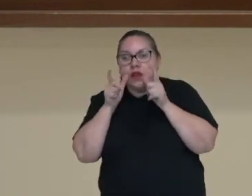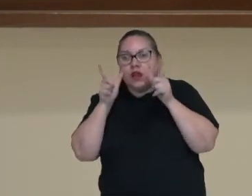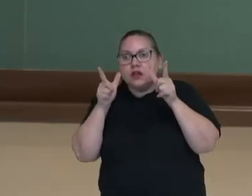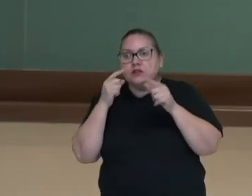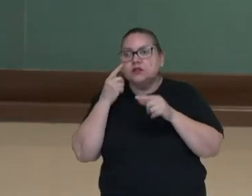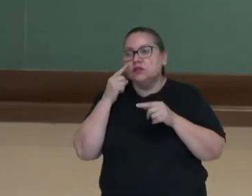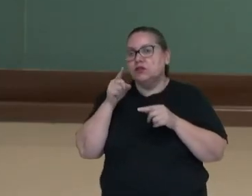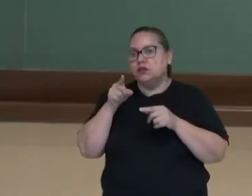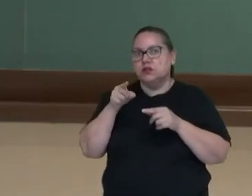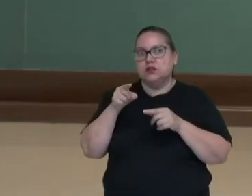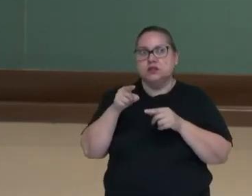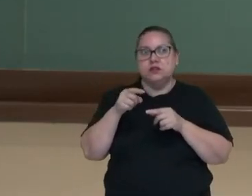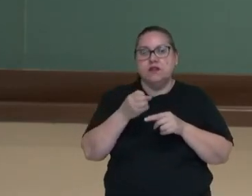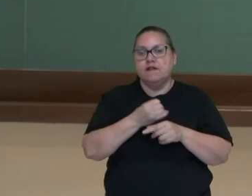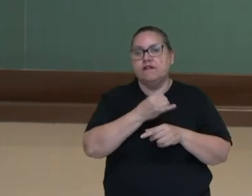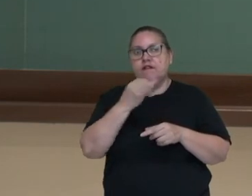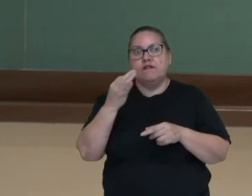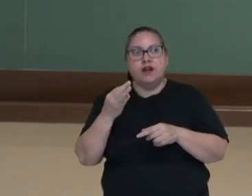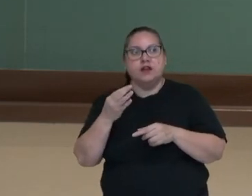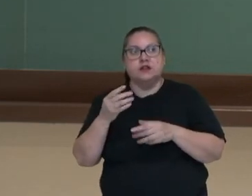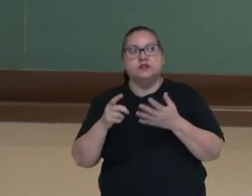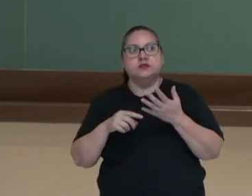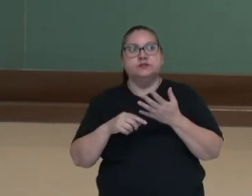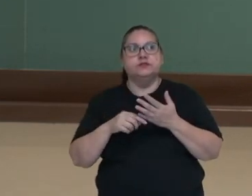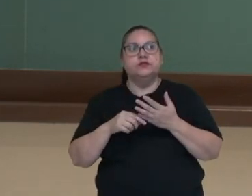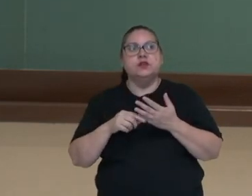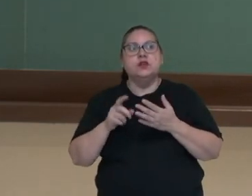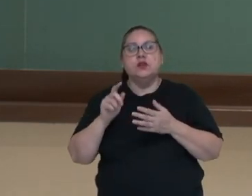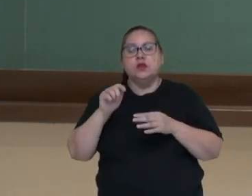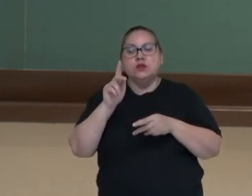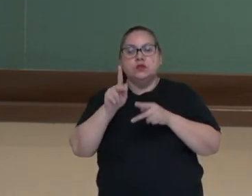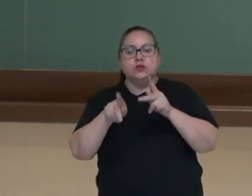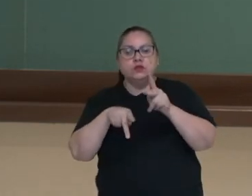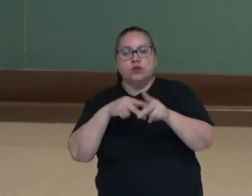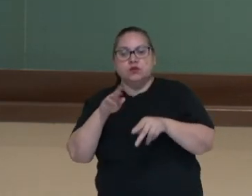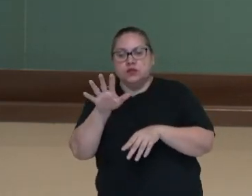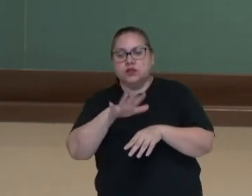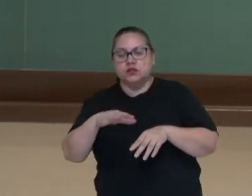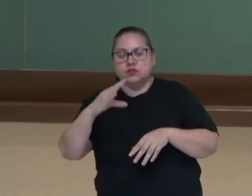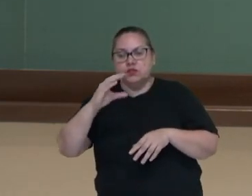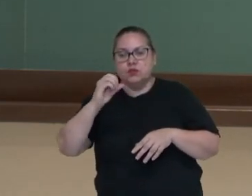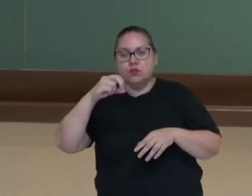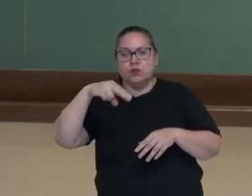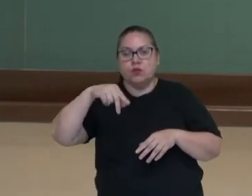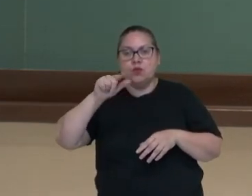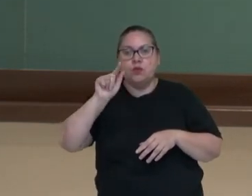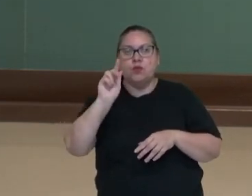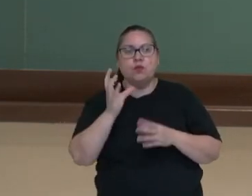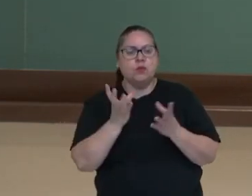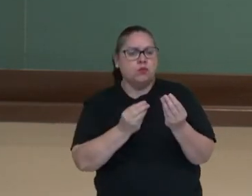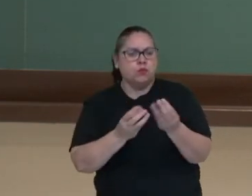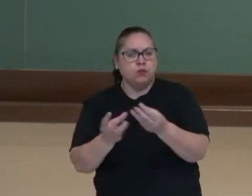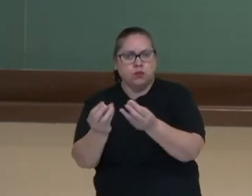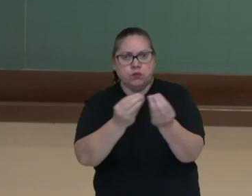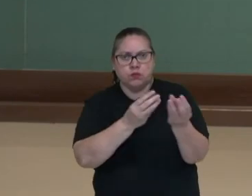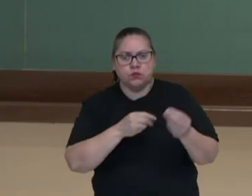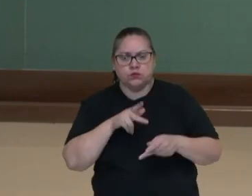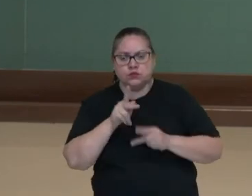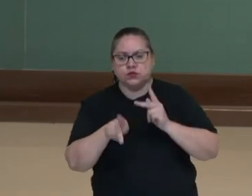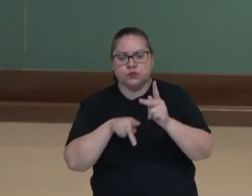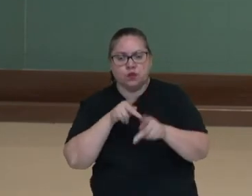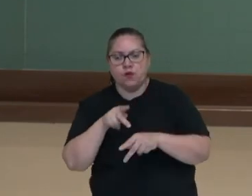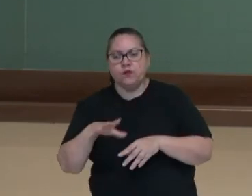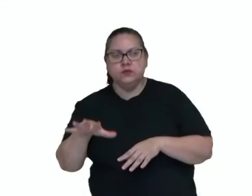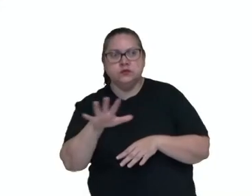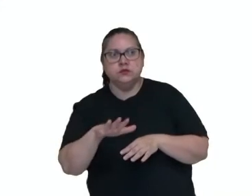nós, melhor dizendo, várias etnias africanas. Os povos da região do Congo vieram muitos povos